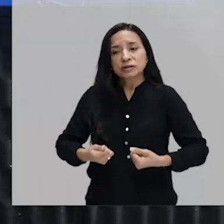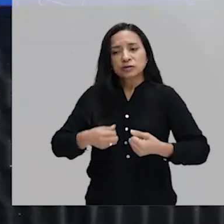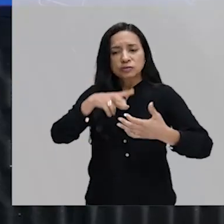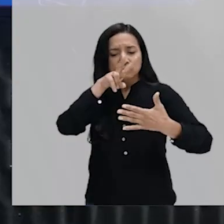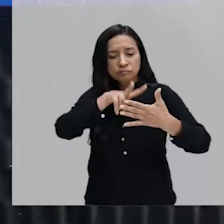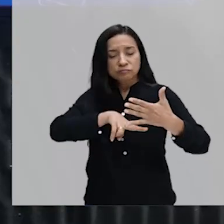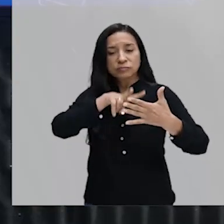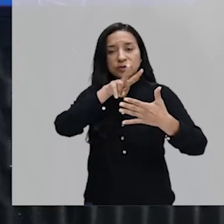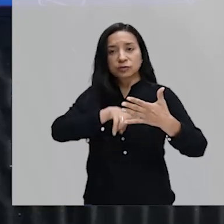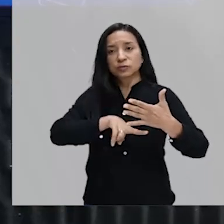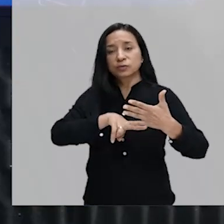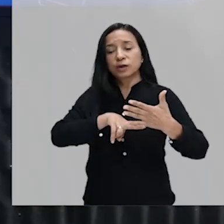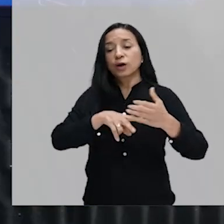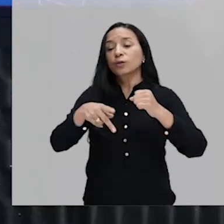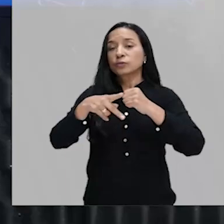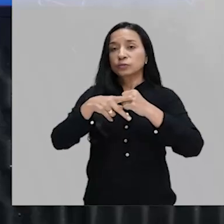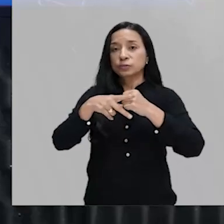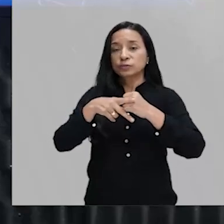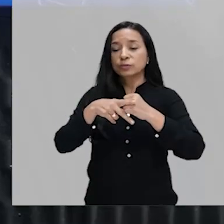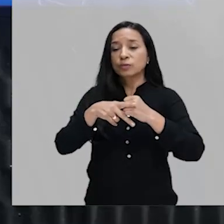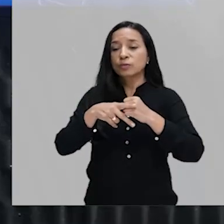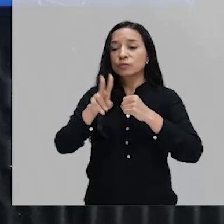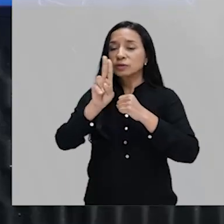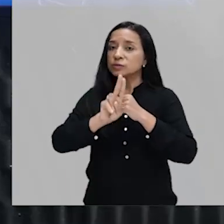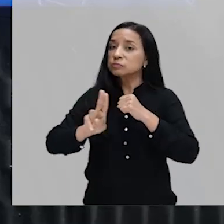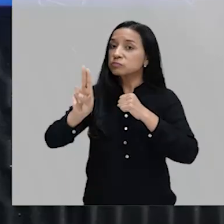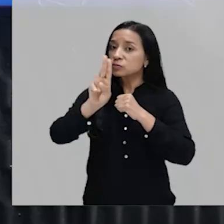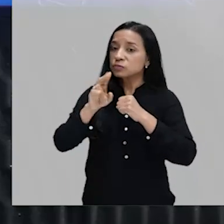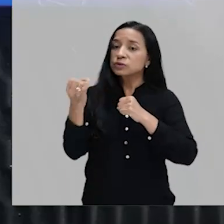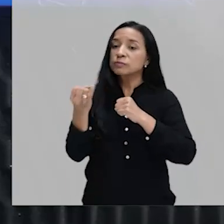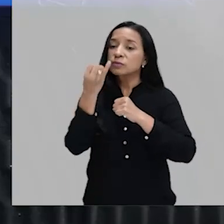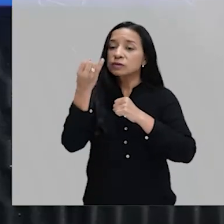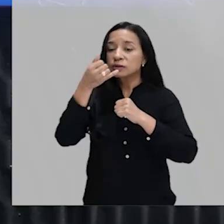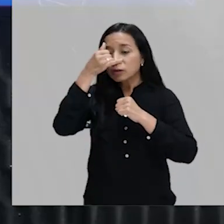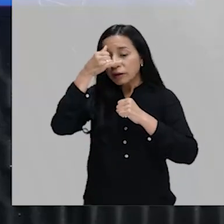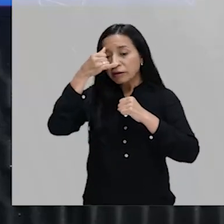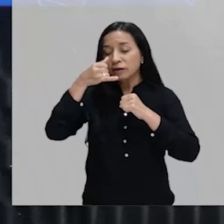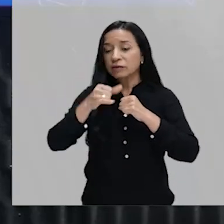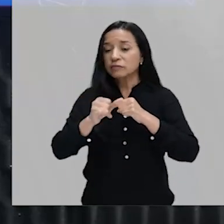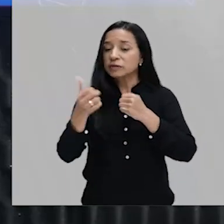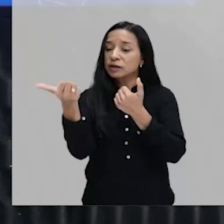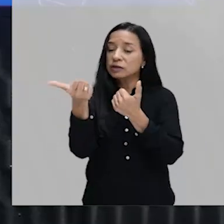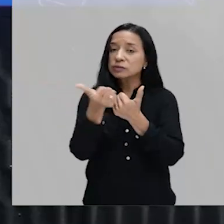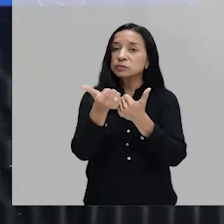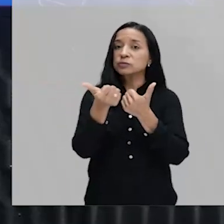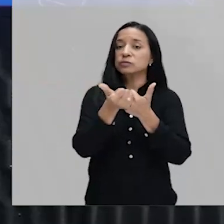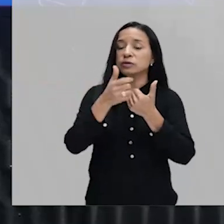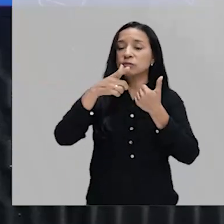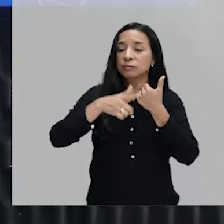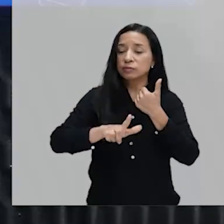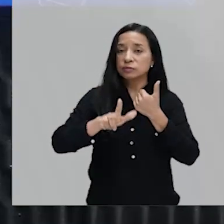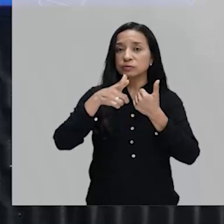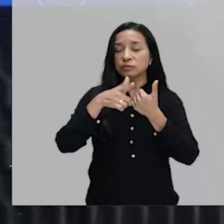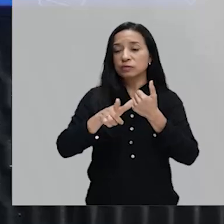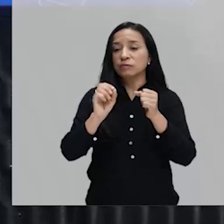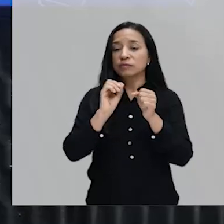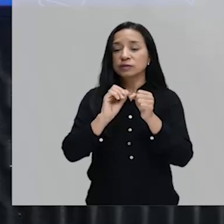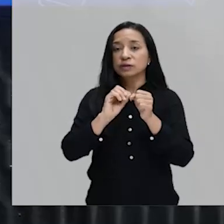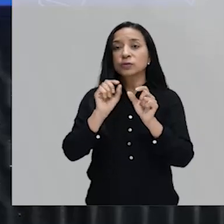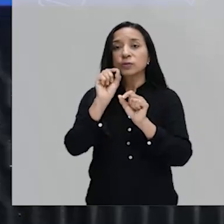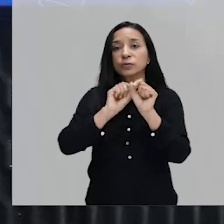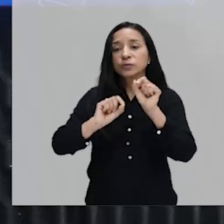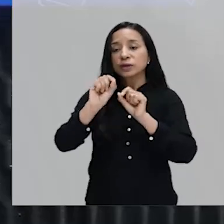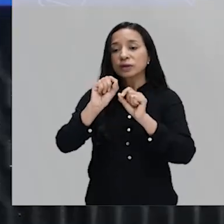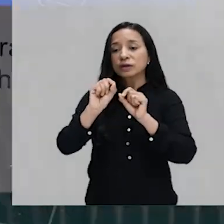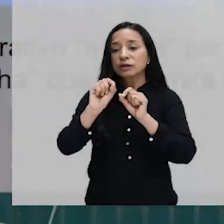leitura. Então, os pronomes eles servem para isso também, para evitar essa substituição, para evitar essa repetição. Fazendo o quê?